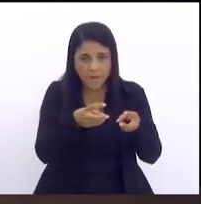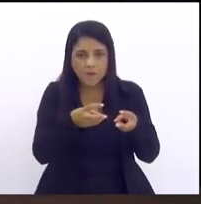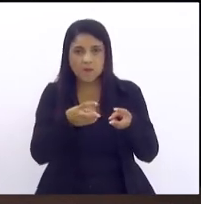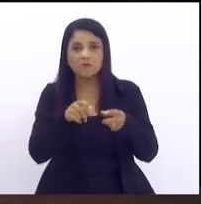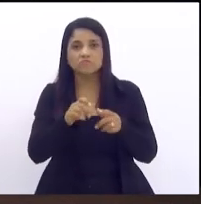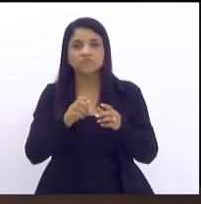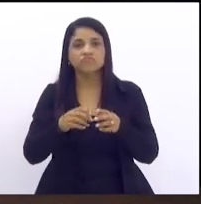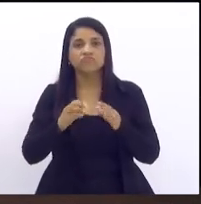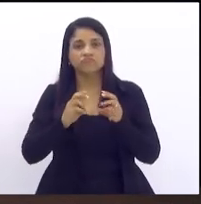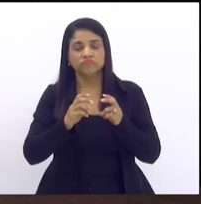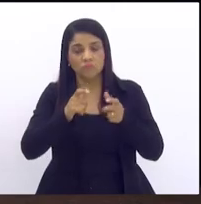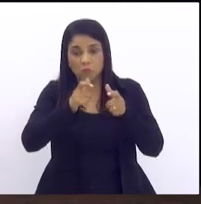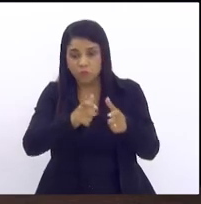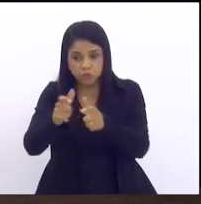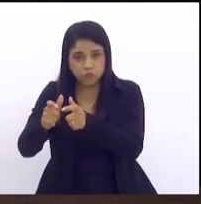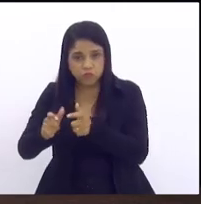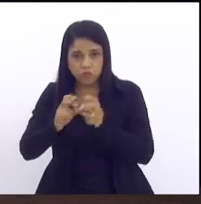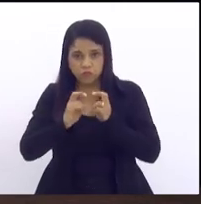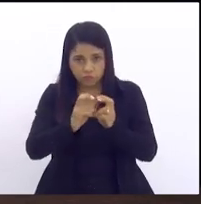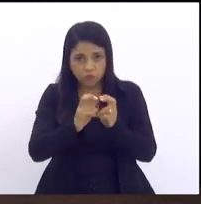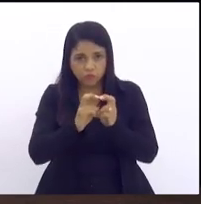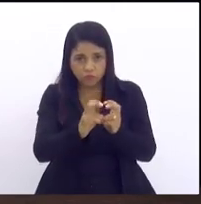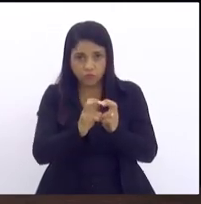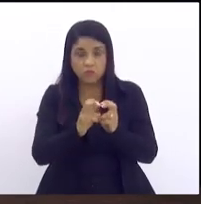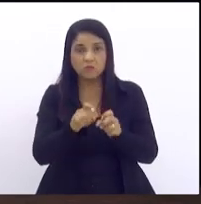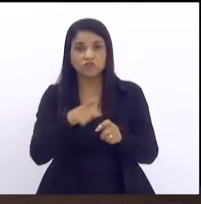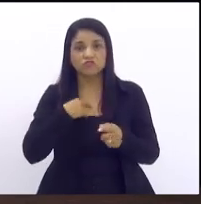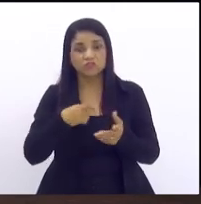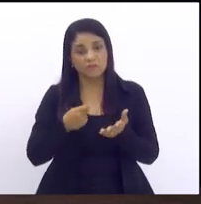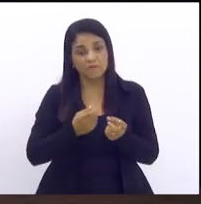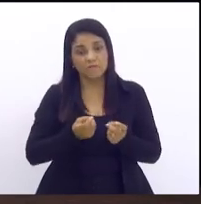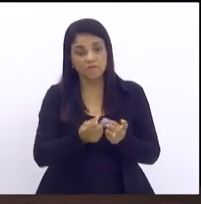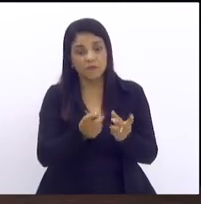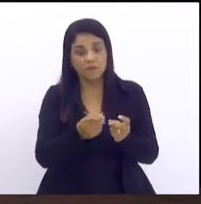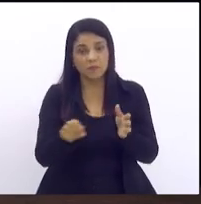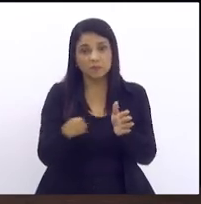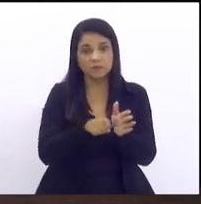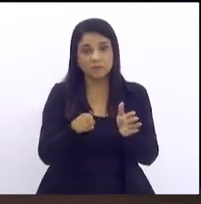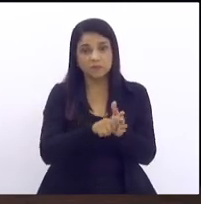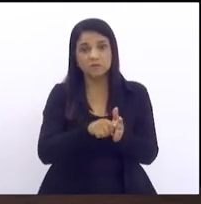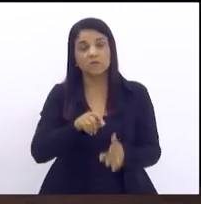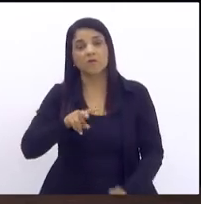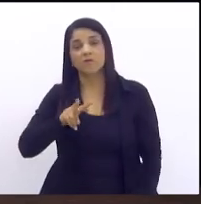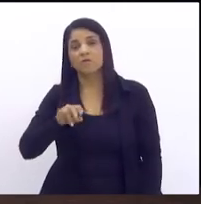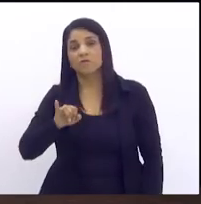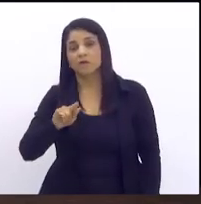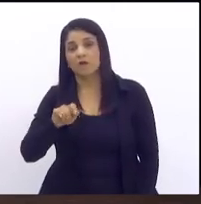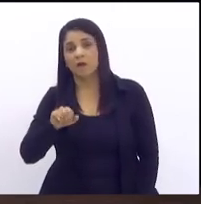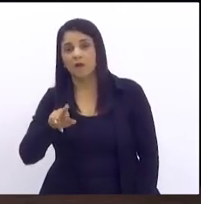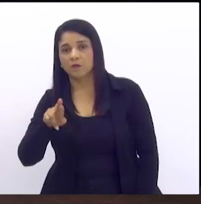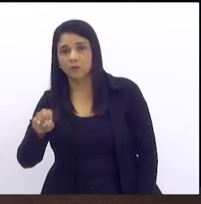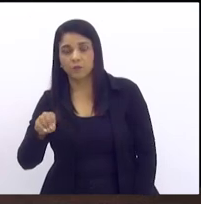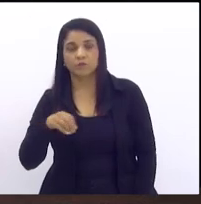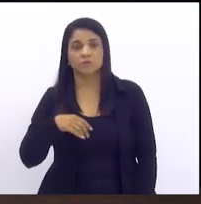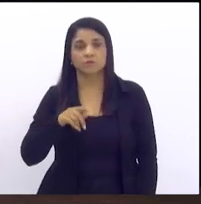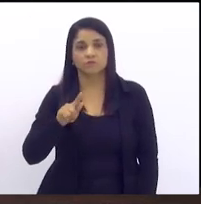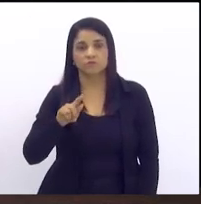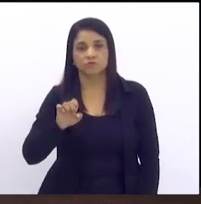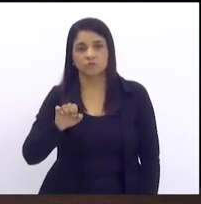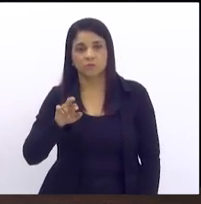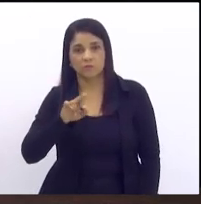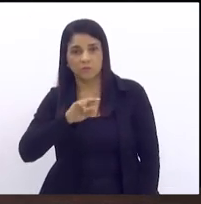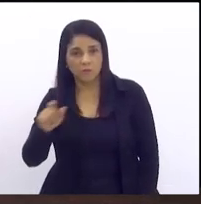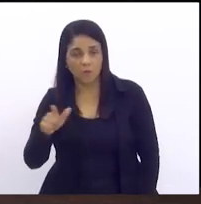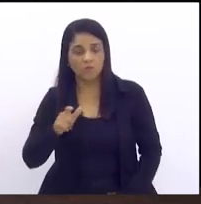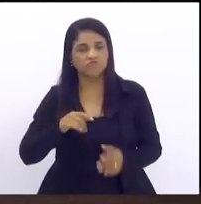tinha o narcotráfico vendendo drogas. Estação de Senador Camará, Vigário Geral e tantas outras. E sabemos